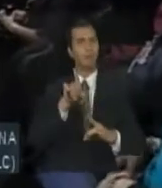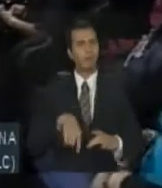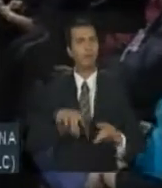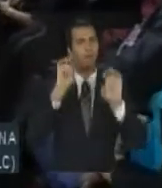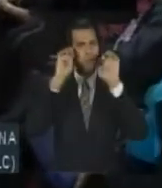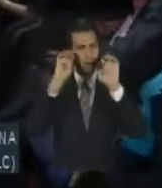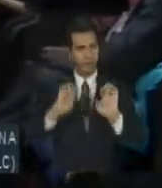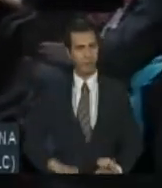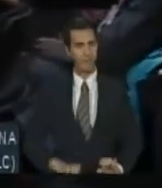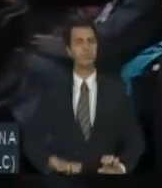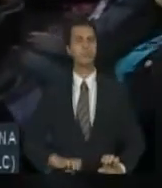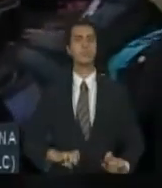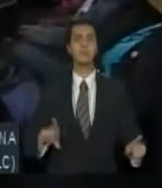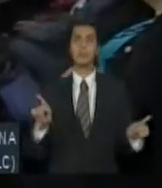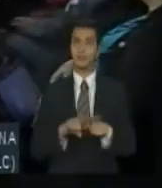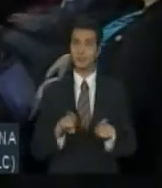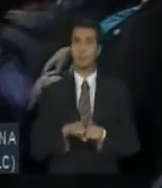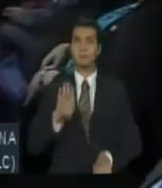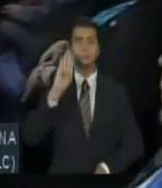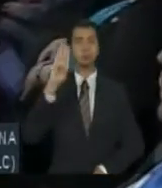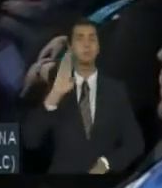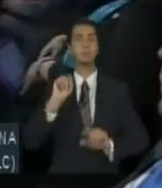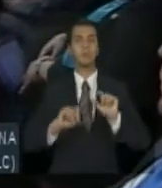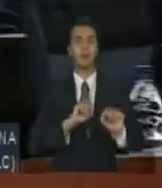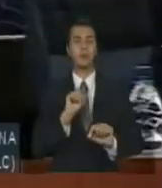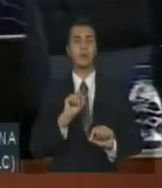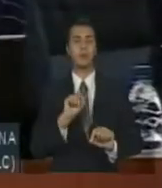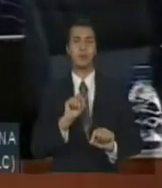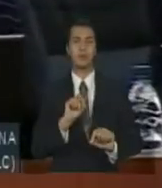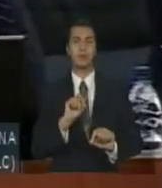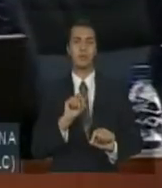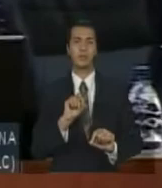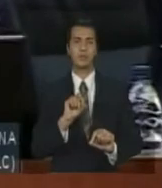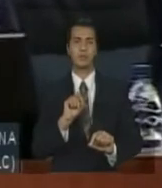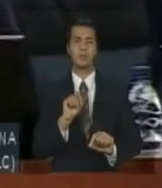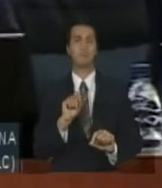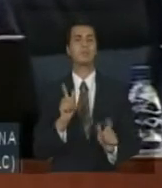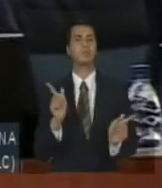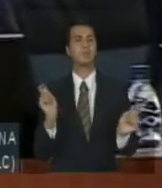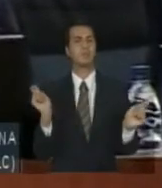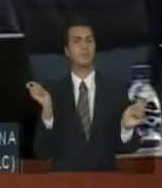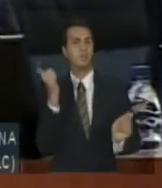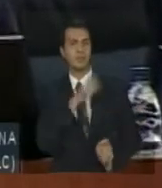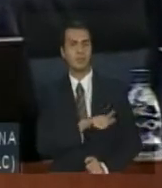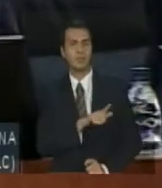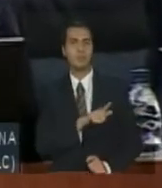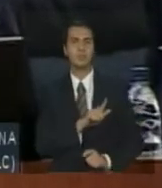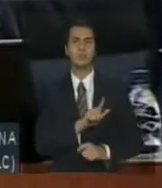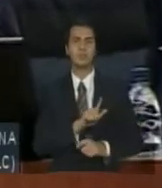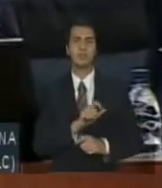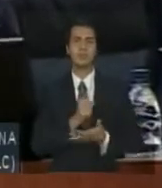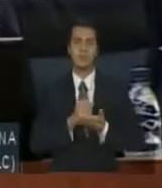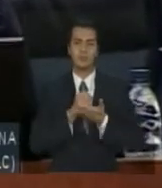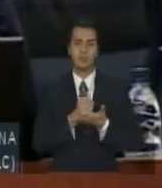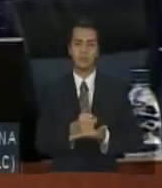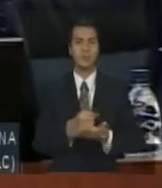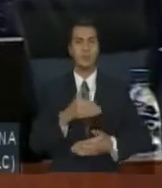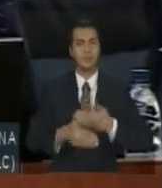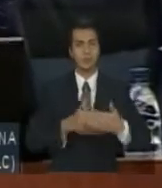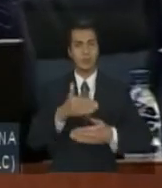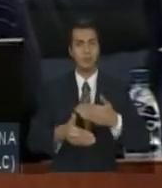ético, é também condição para dar sustentabilidade ao próprio